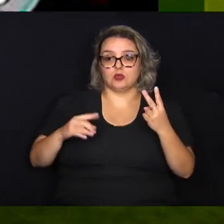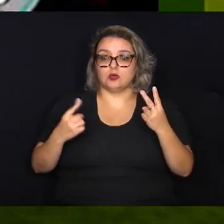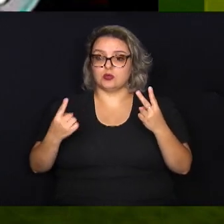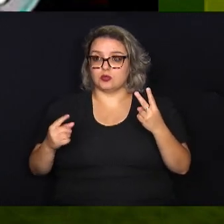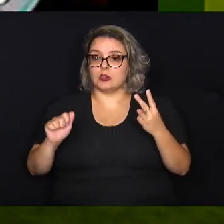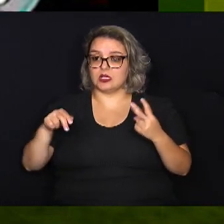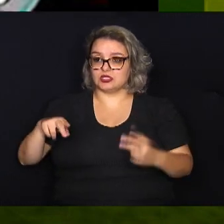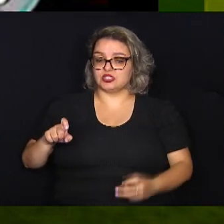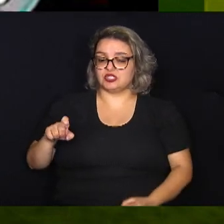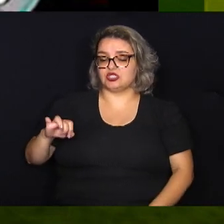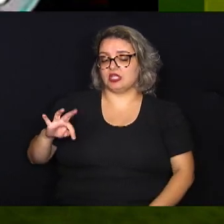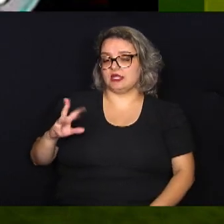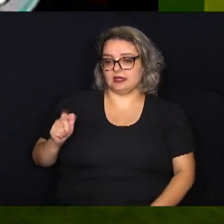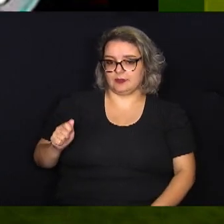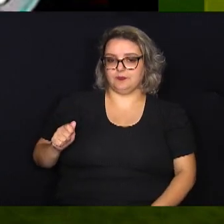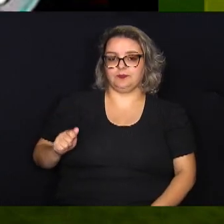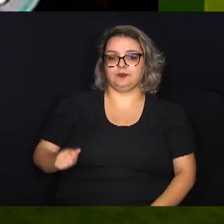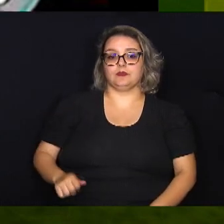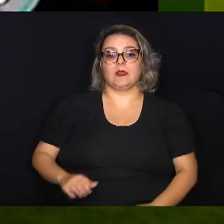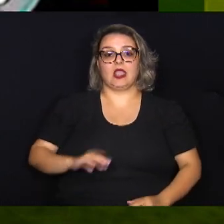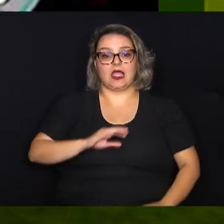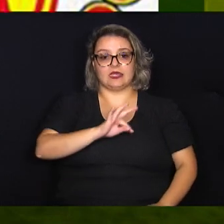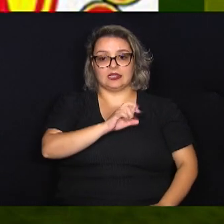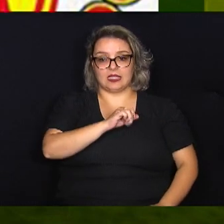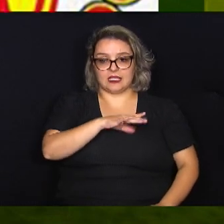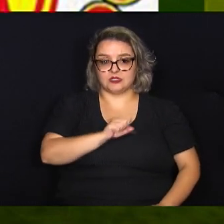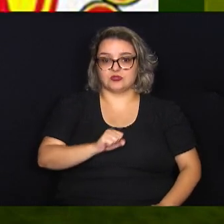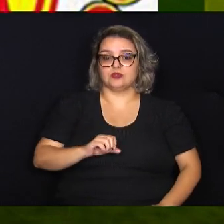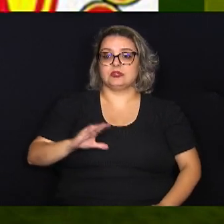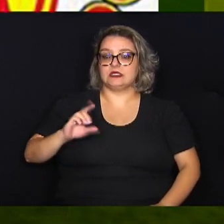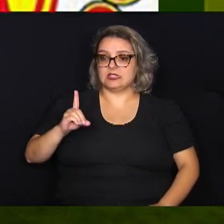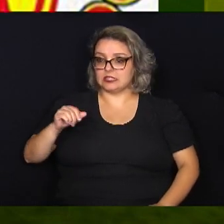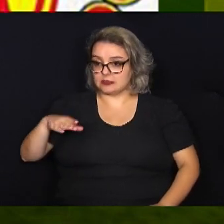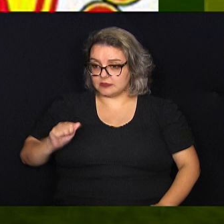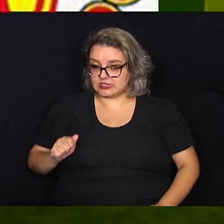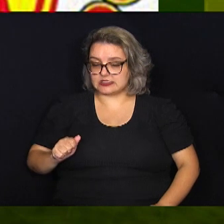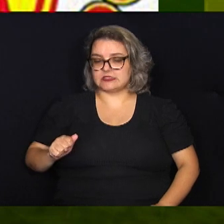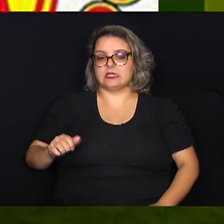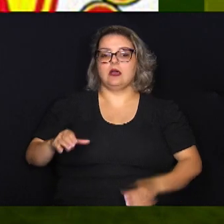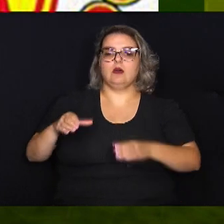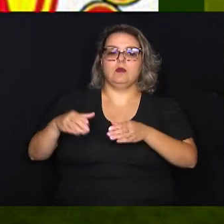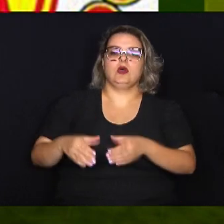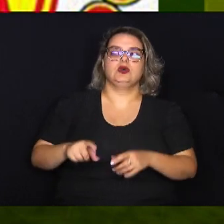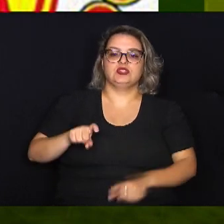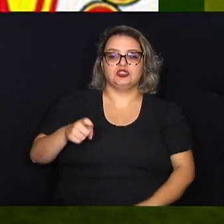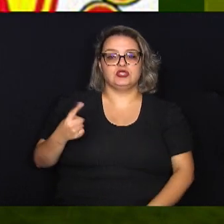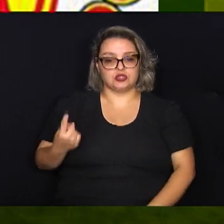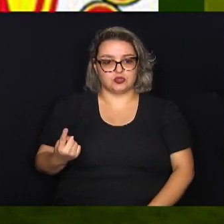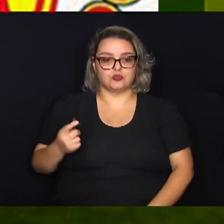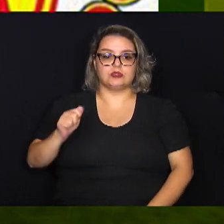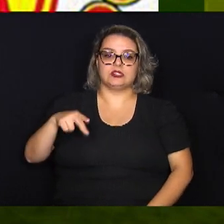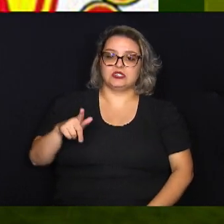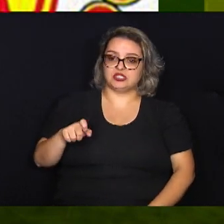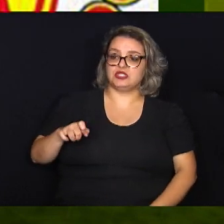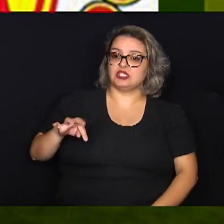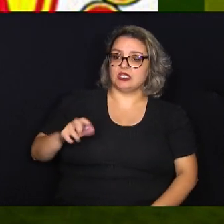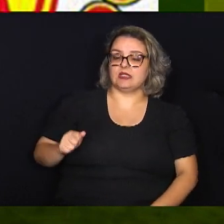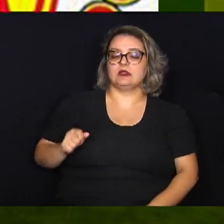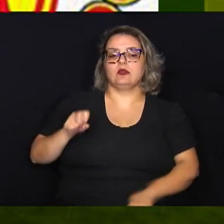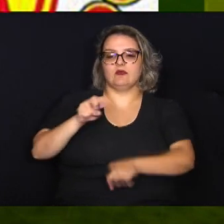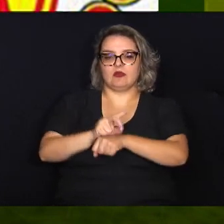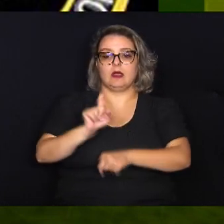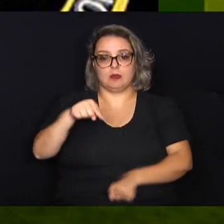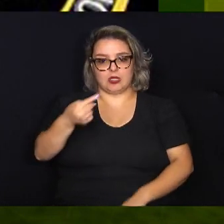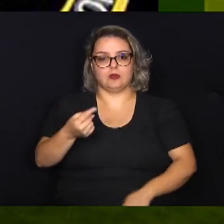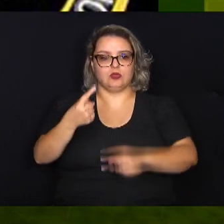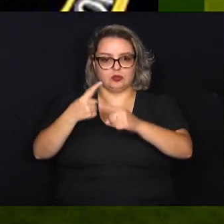Anchieta. Com isso, Atlético Unidos, Damas da Bola, Vida Nova X1 Campinas e Anchieta garantiram vaga para a próxima